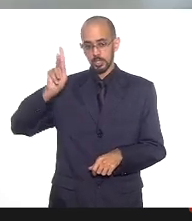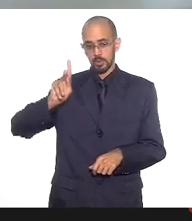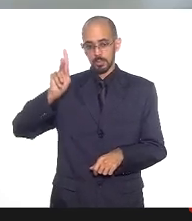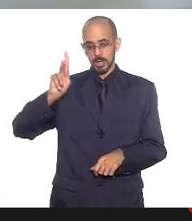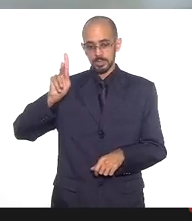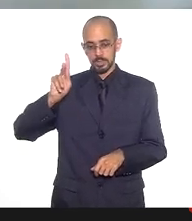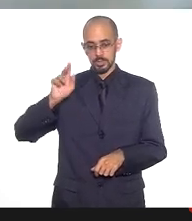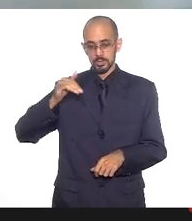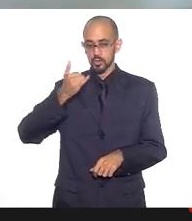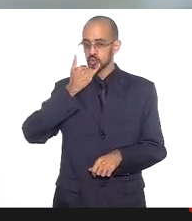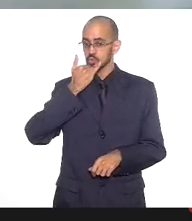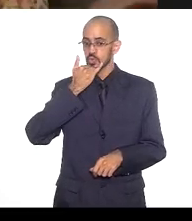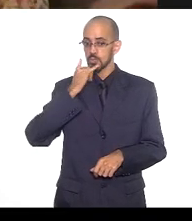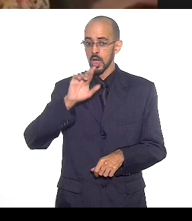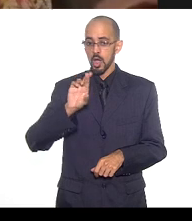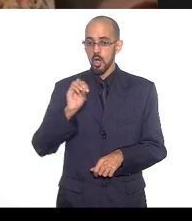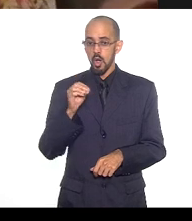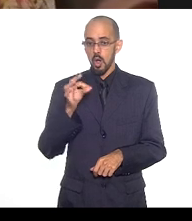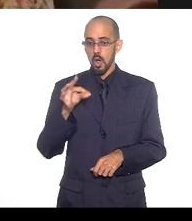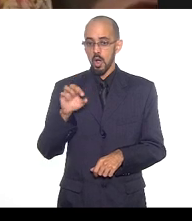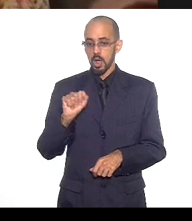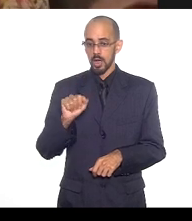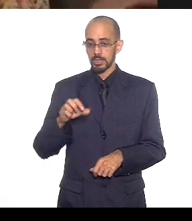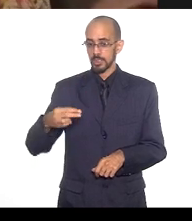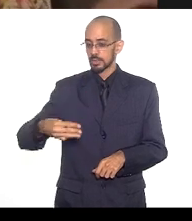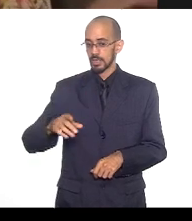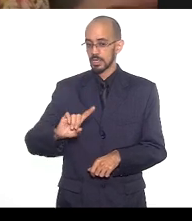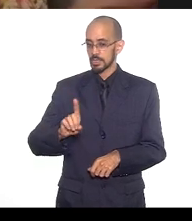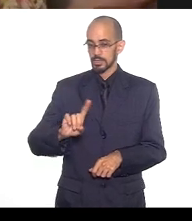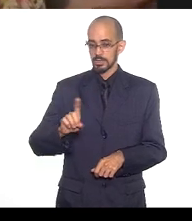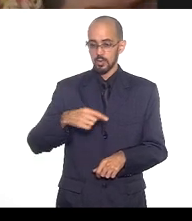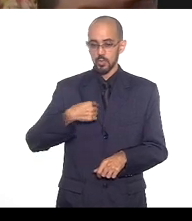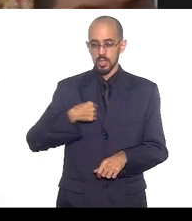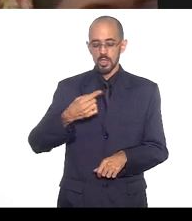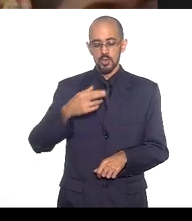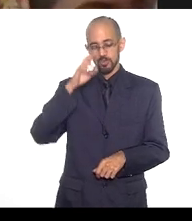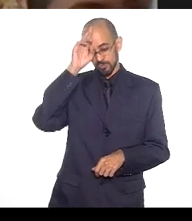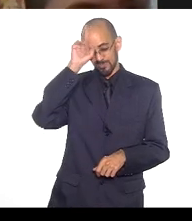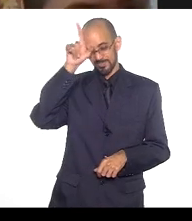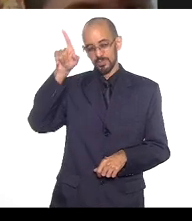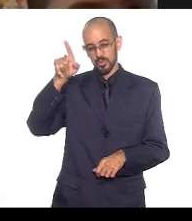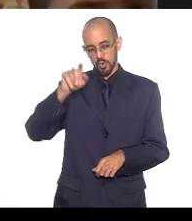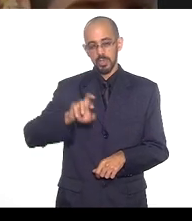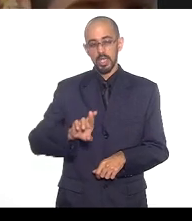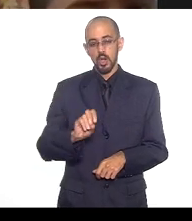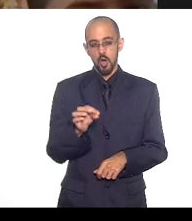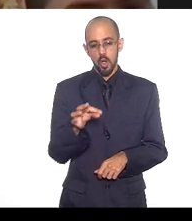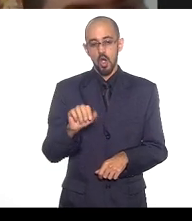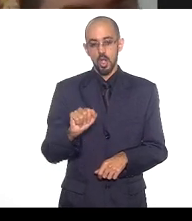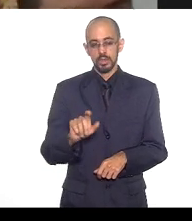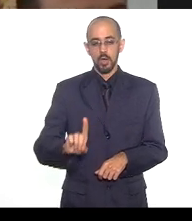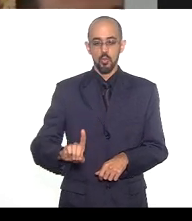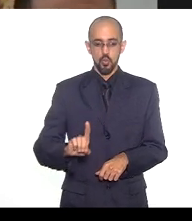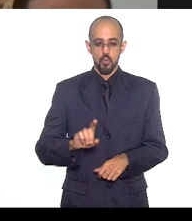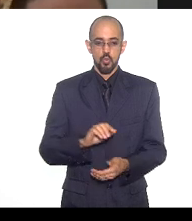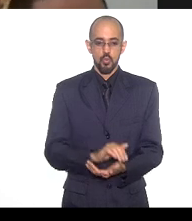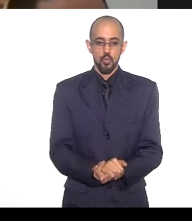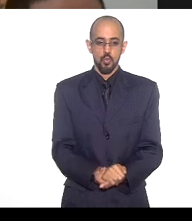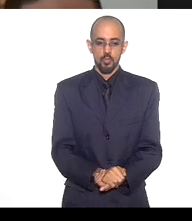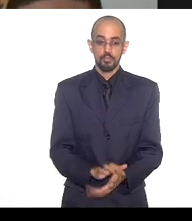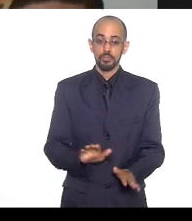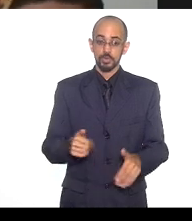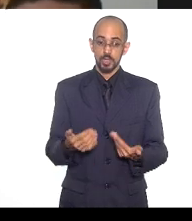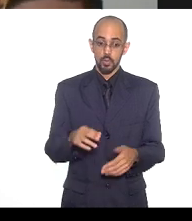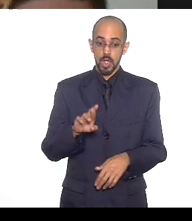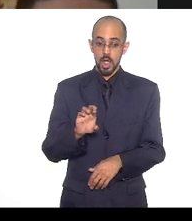Eu falei Rota 3, não, eu posso ter dito errado, eu estava falando de Rota 1. Ok, no caso de Rota 1, ela faz parte